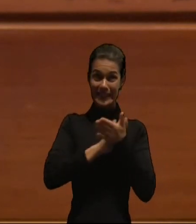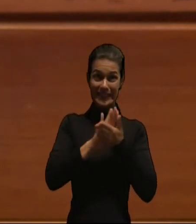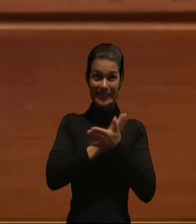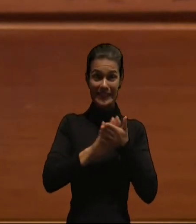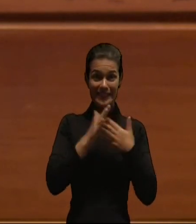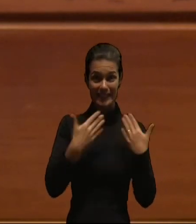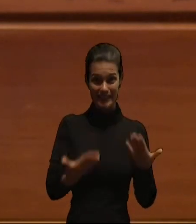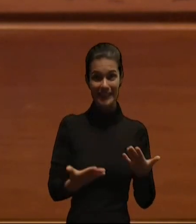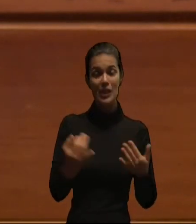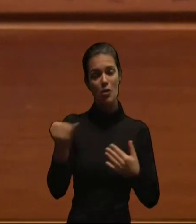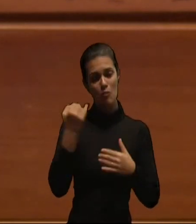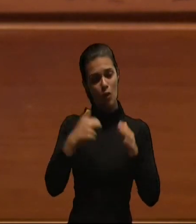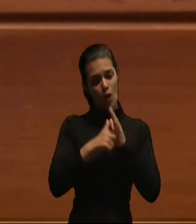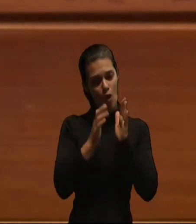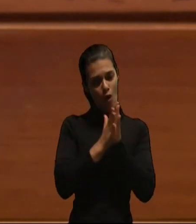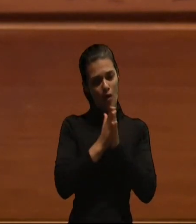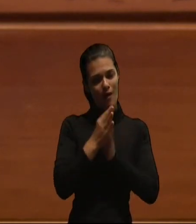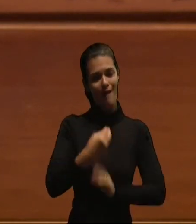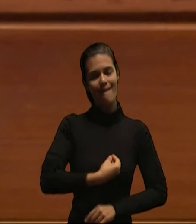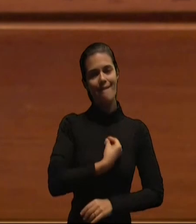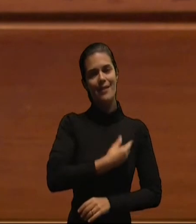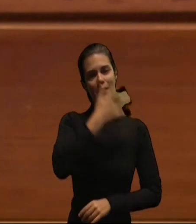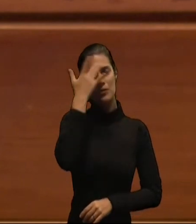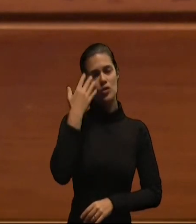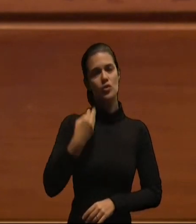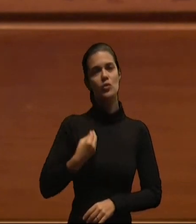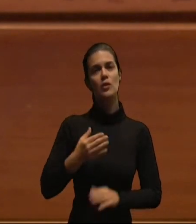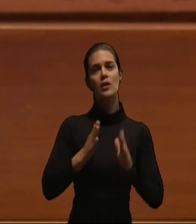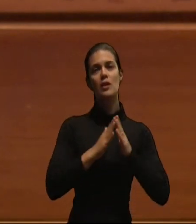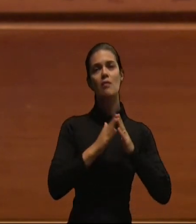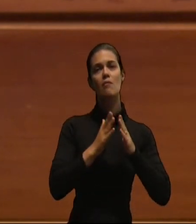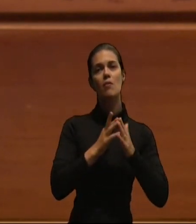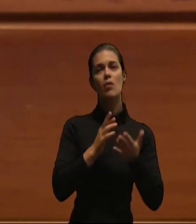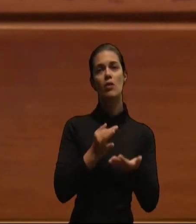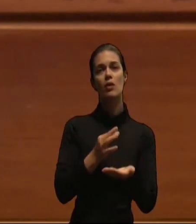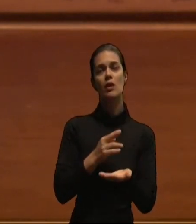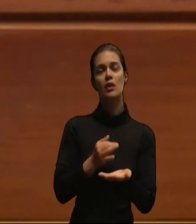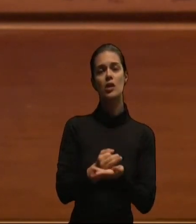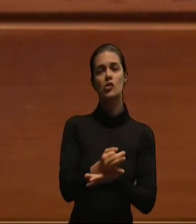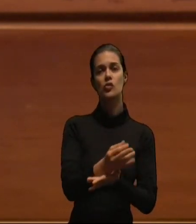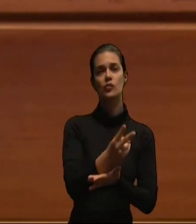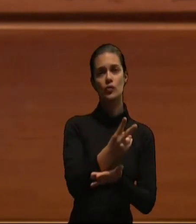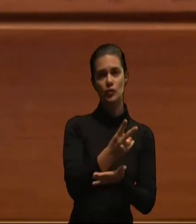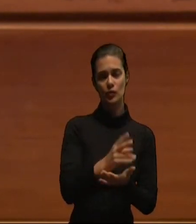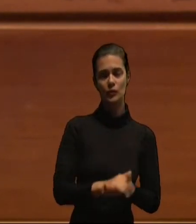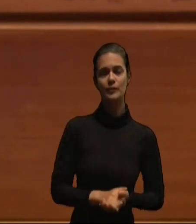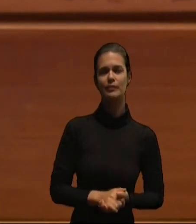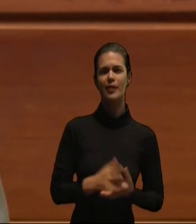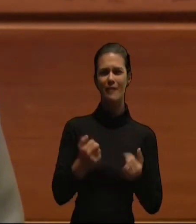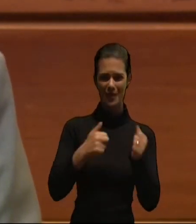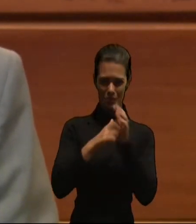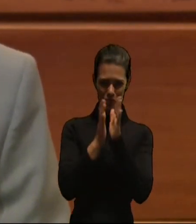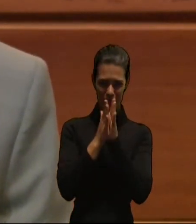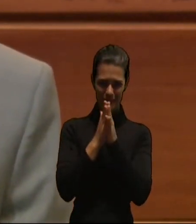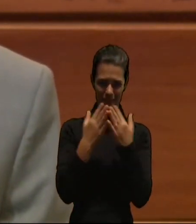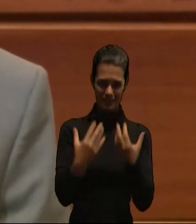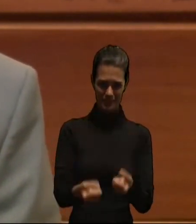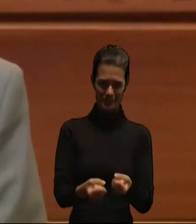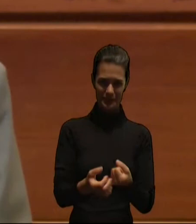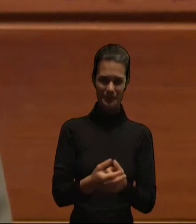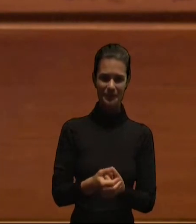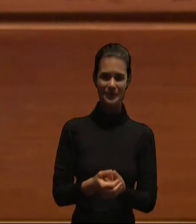Memorial, ore por aqueles irmãos e vamos de alguma maneira tentar ajudá-los neste momento. Feche os seus olhos e vamos orar ao